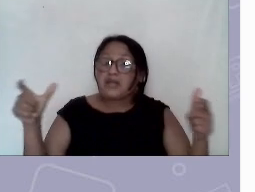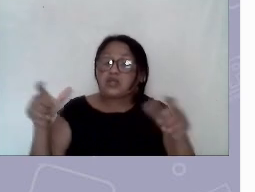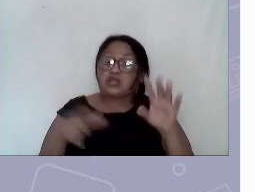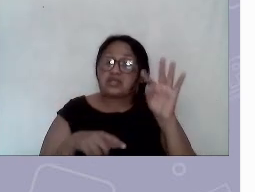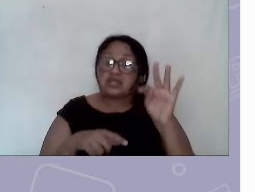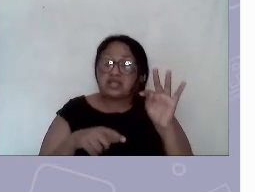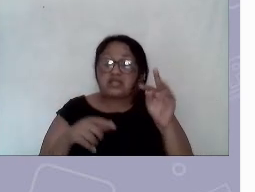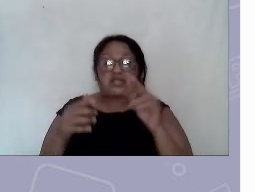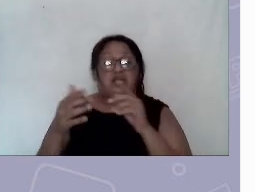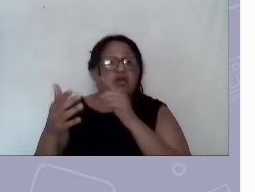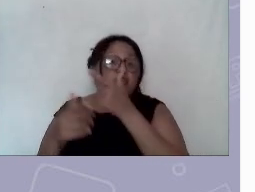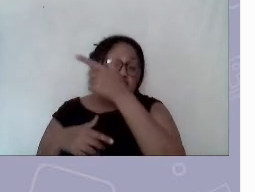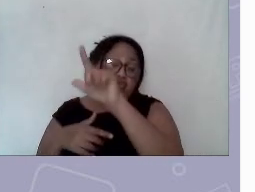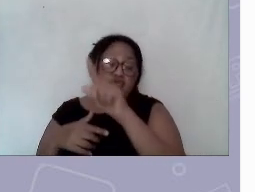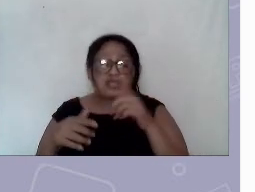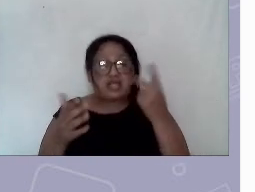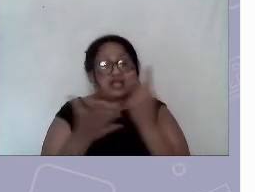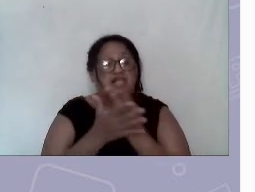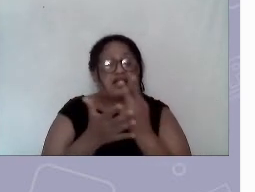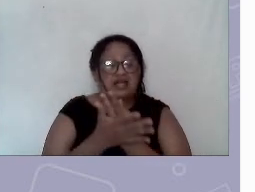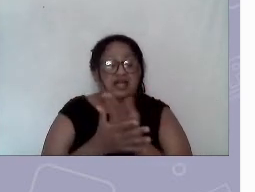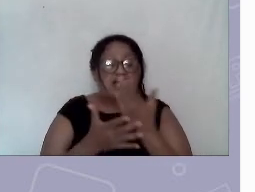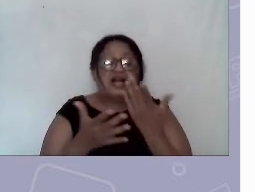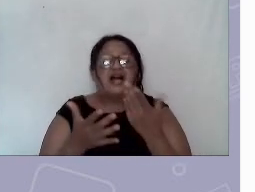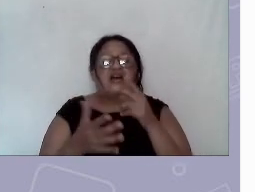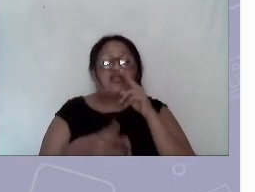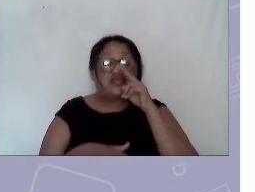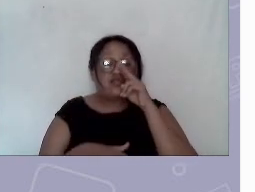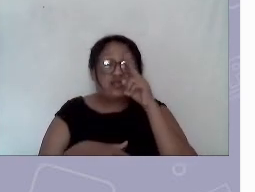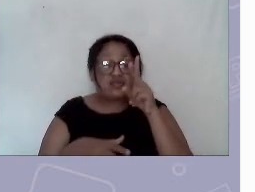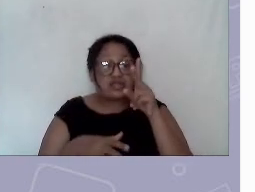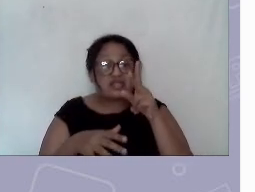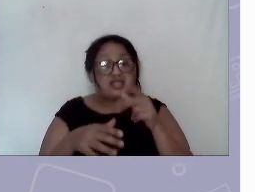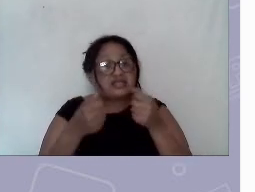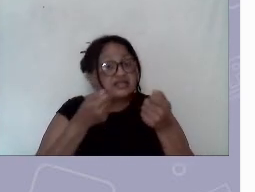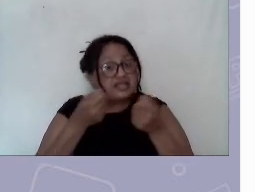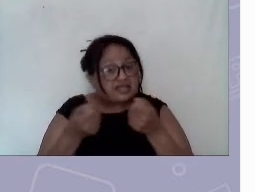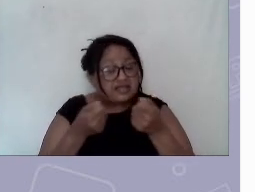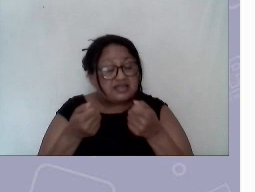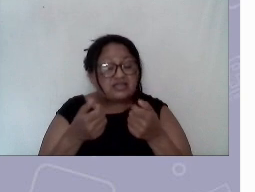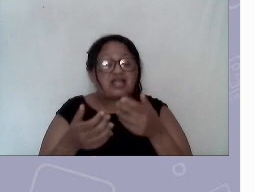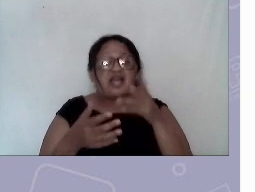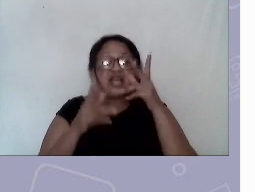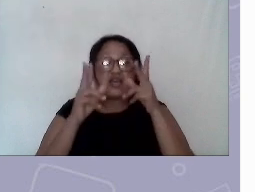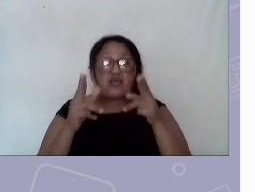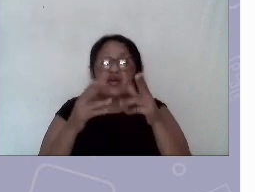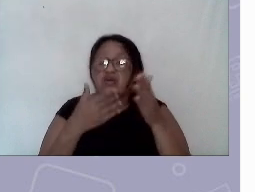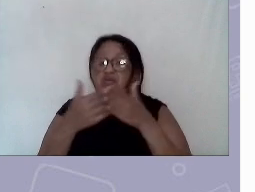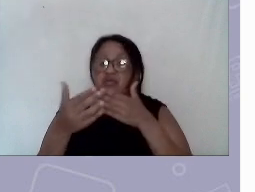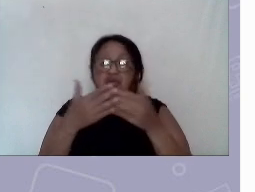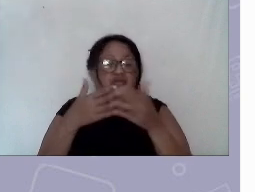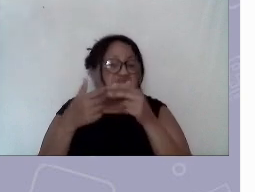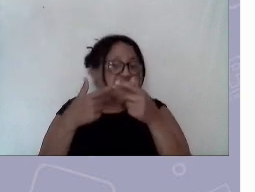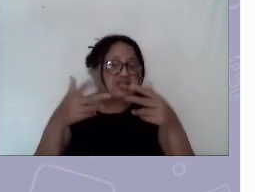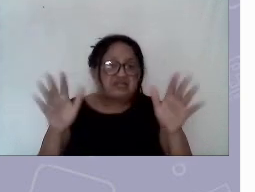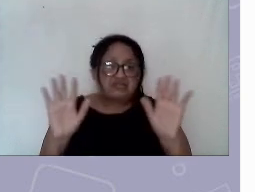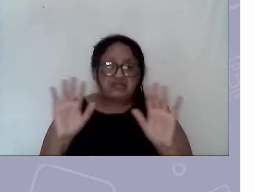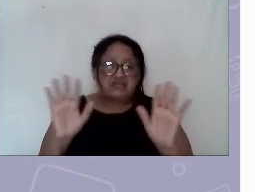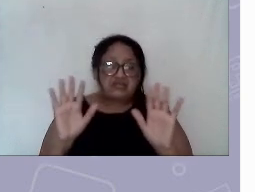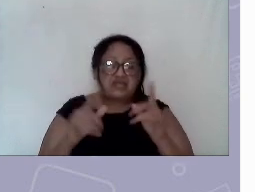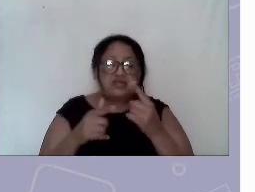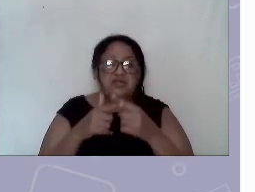errado na verdade a força de atrito é a mesma em qualquer um dos trajetos porque a força de atrito está relacionada justamente